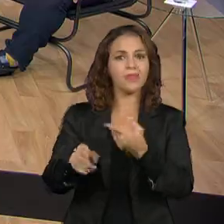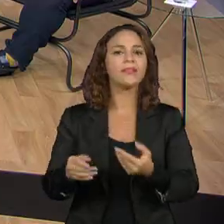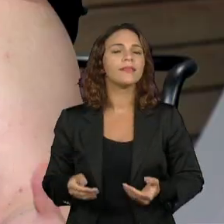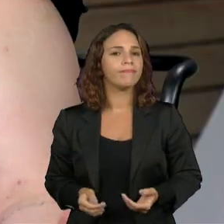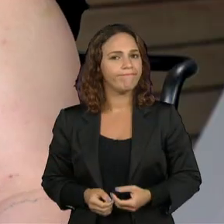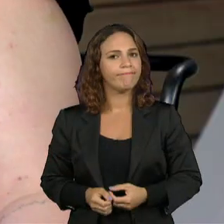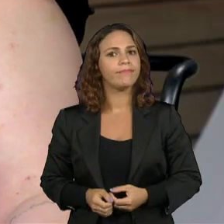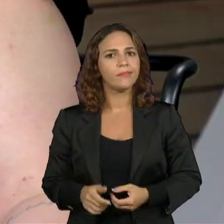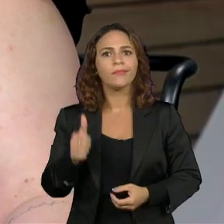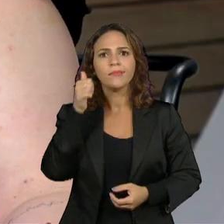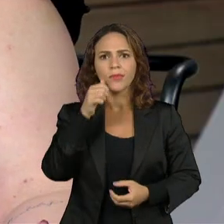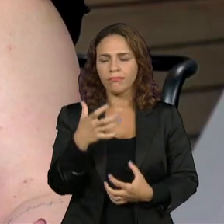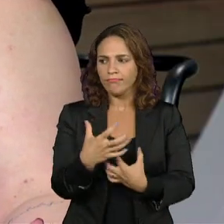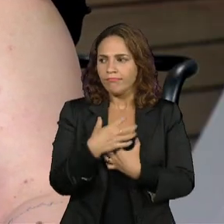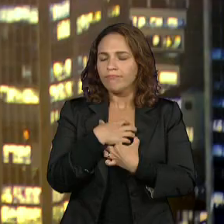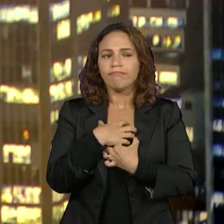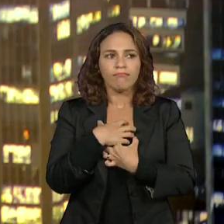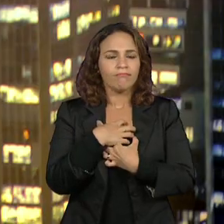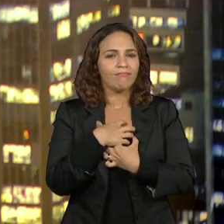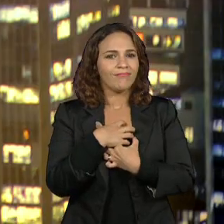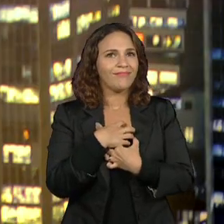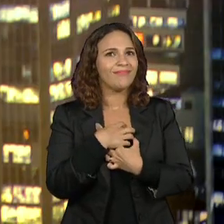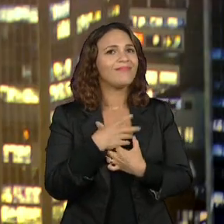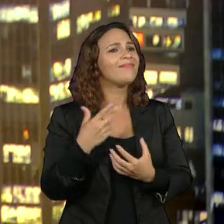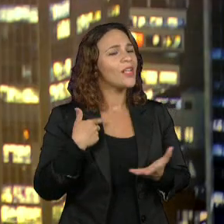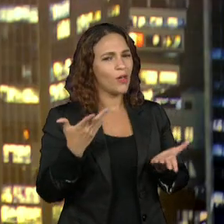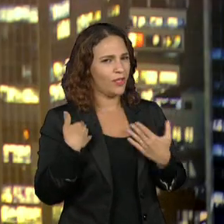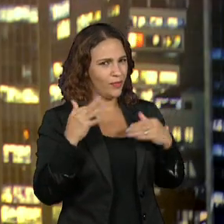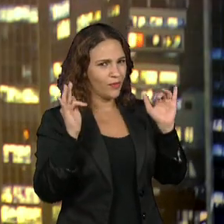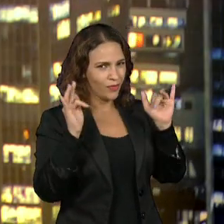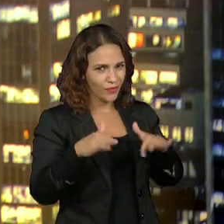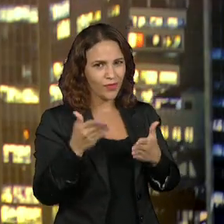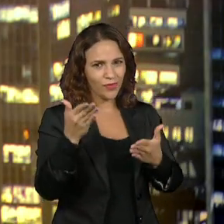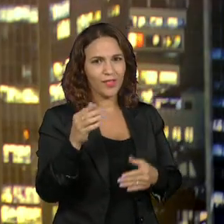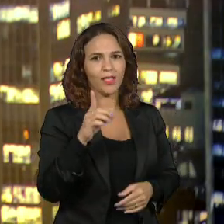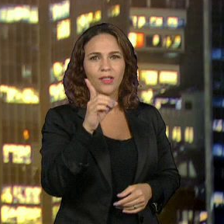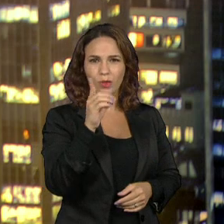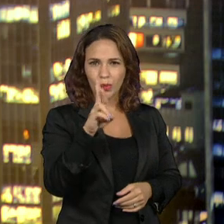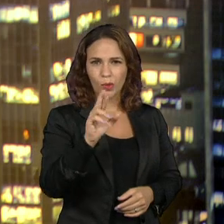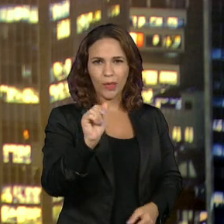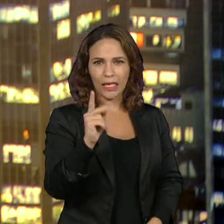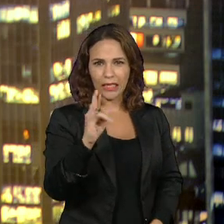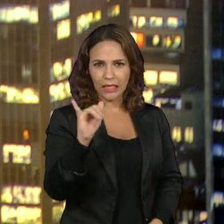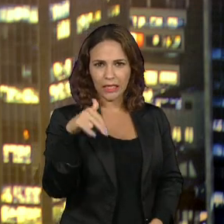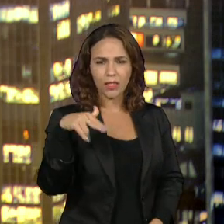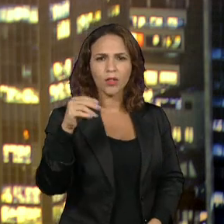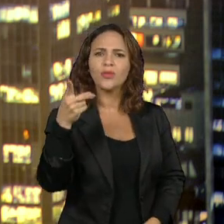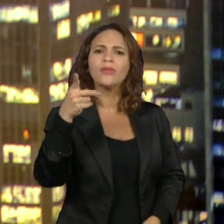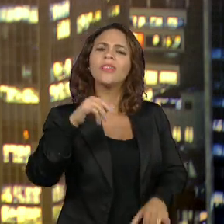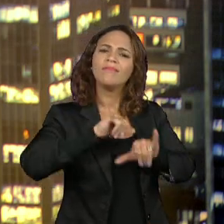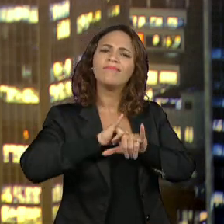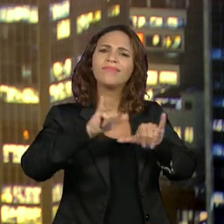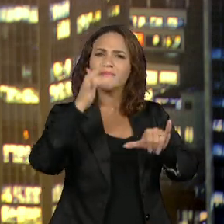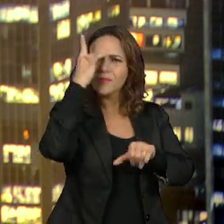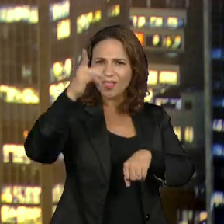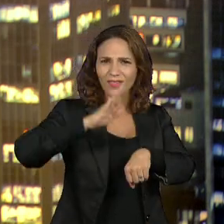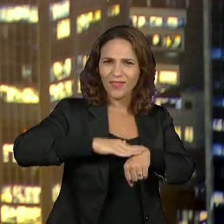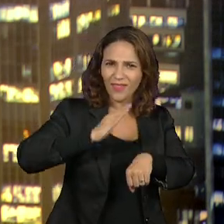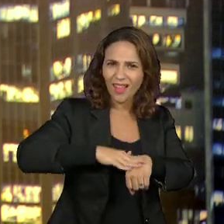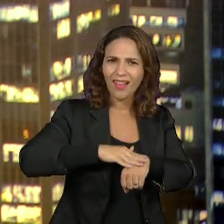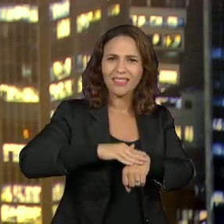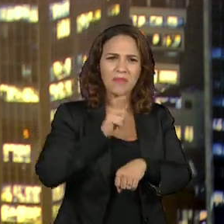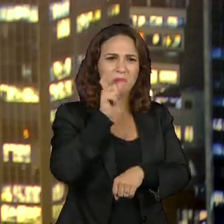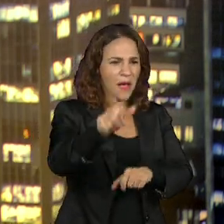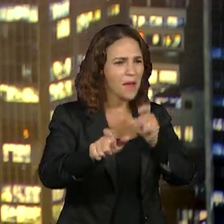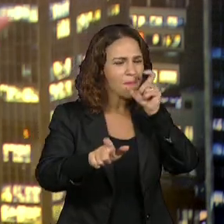a mulher, ela sente muito. Eu gostaria aqui de terminar, doutora Adriana, com um recado para as pessoas, não é, que praticam essas